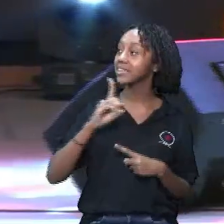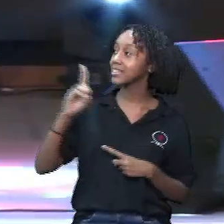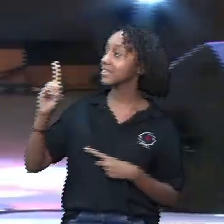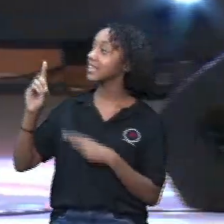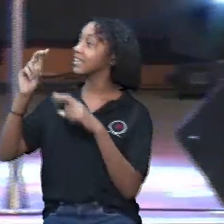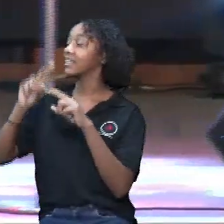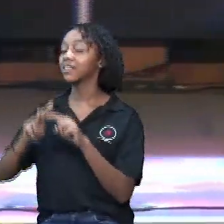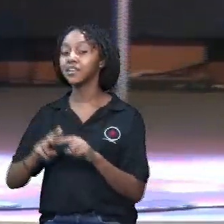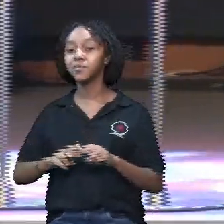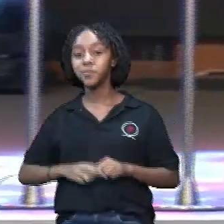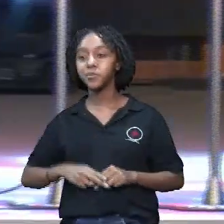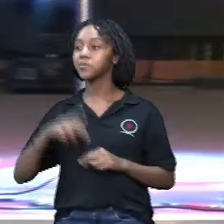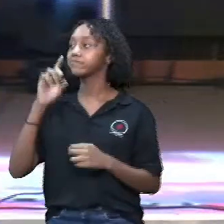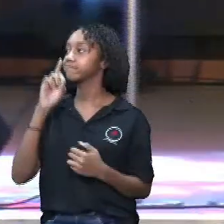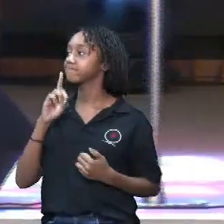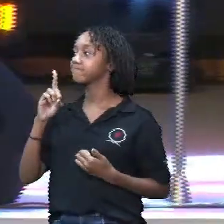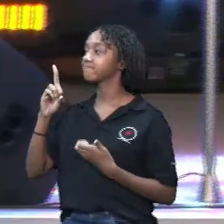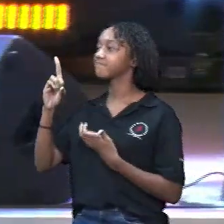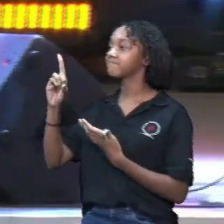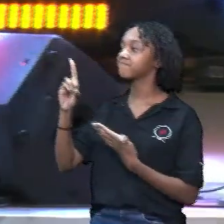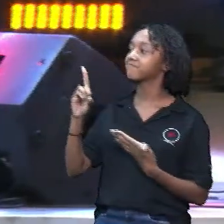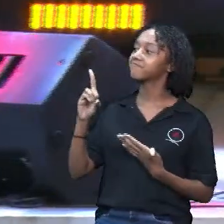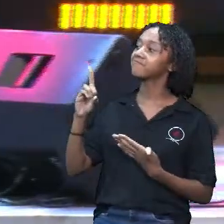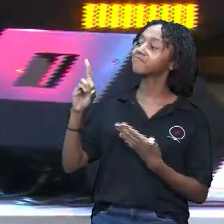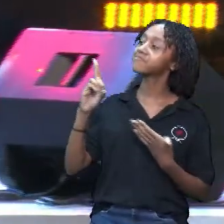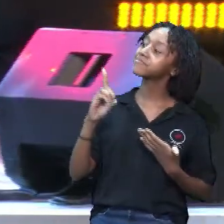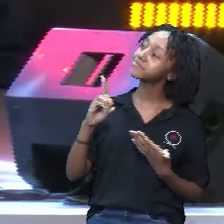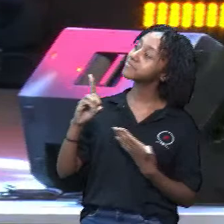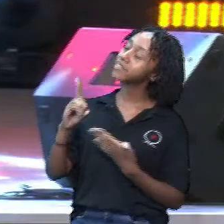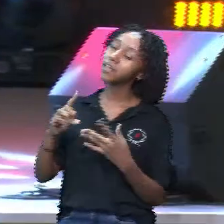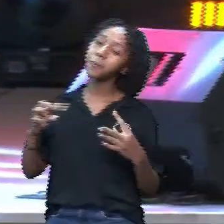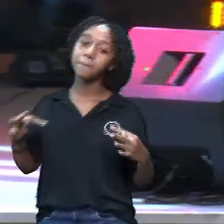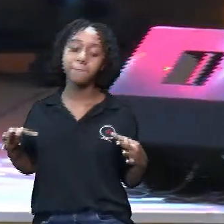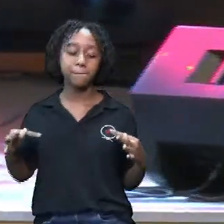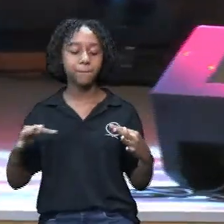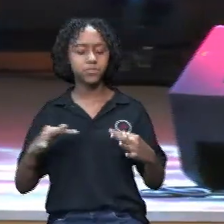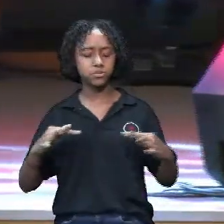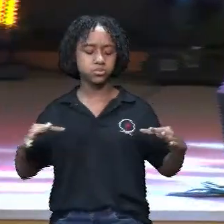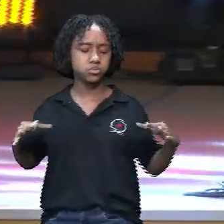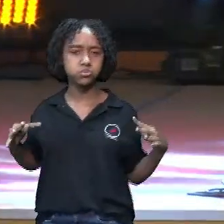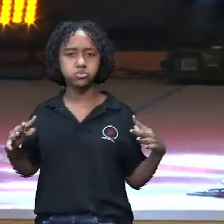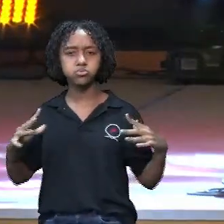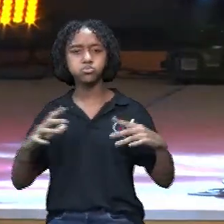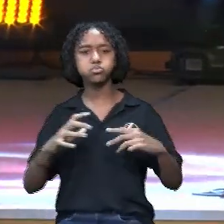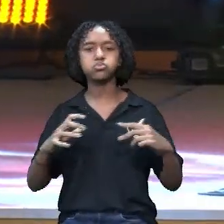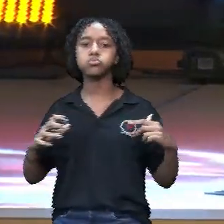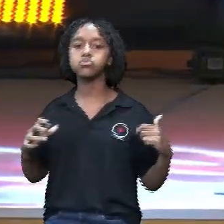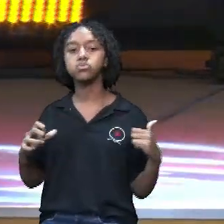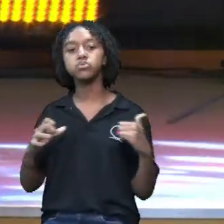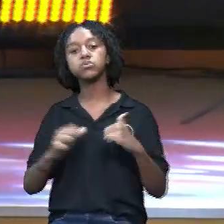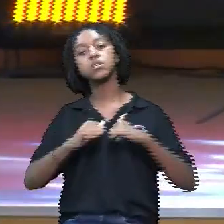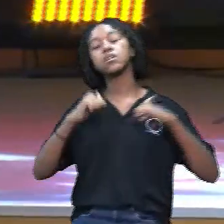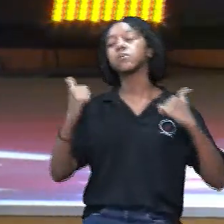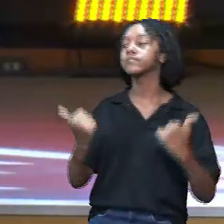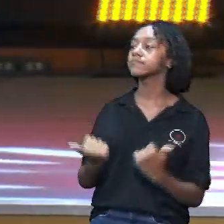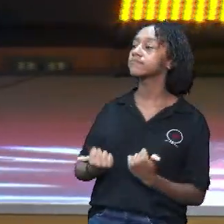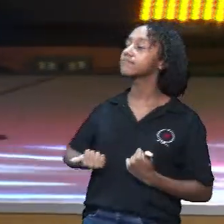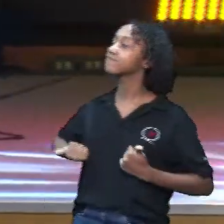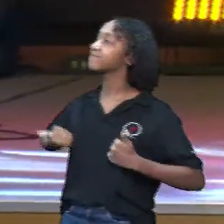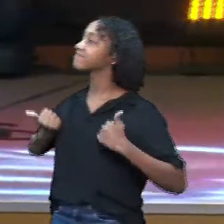Porque dele, por ele, para ele